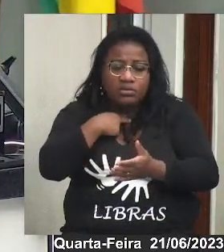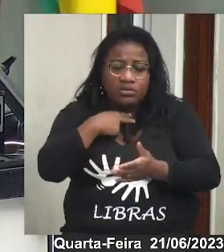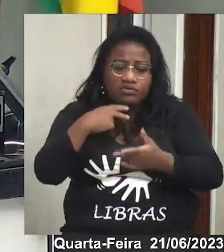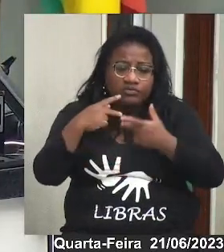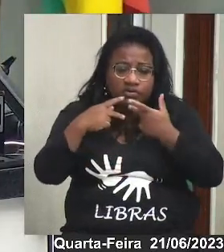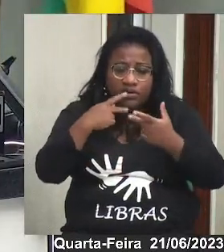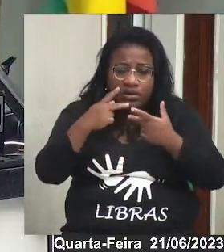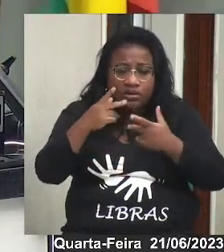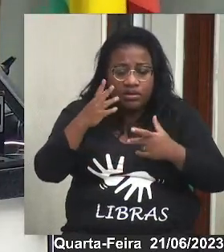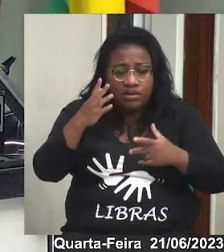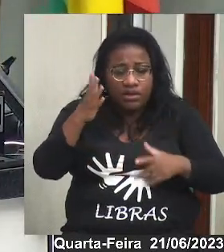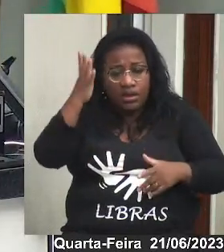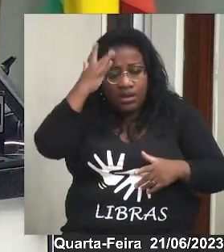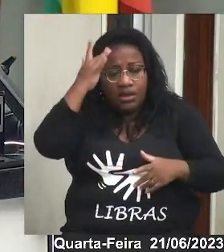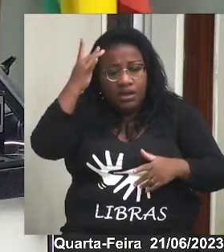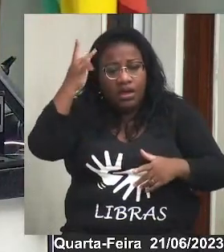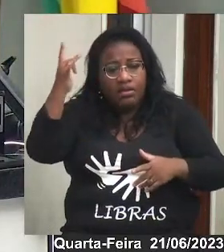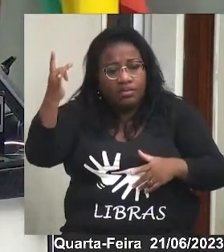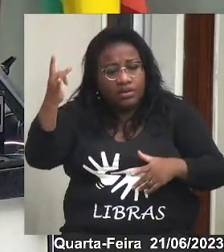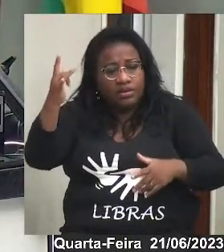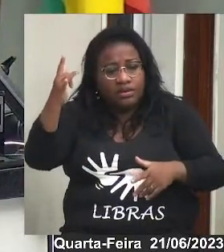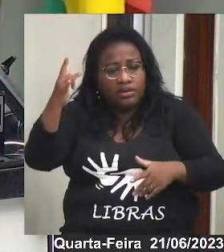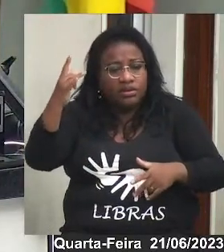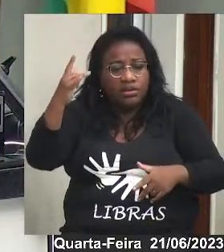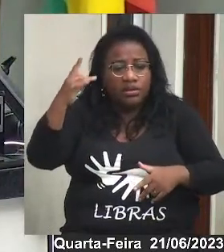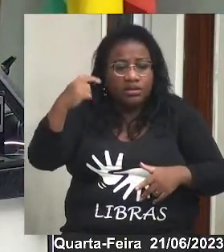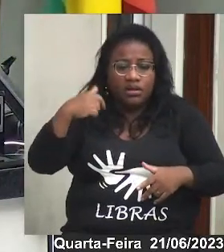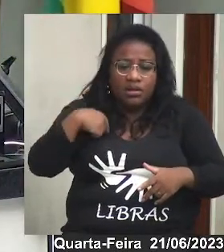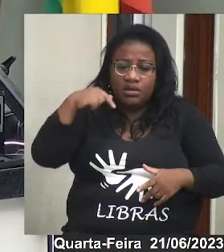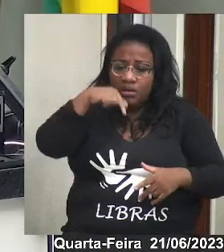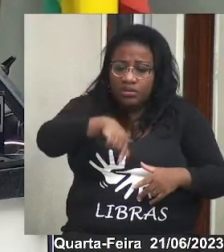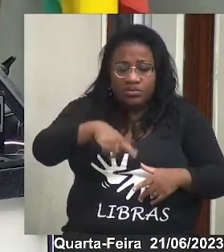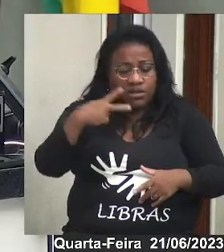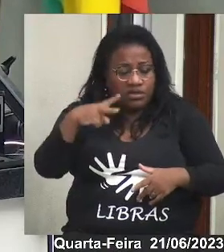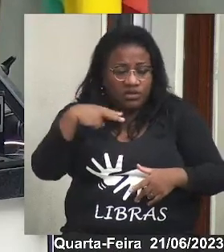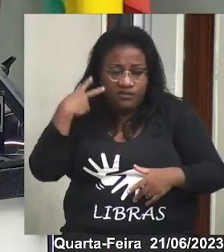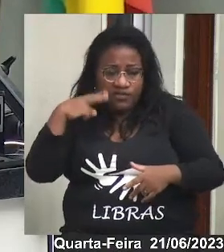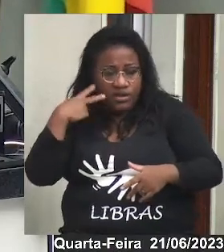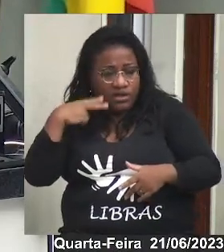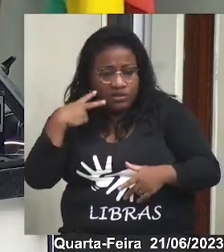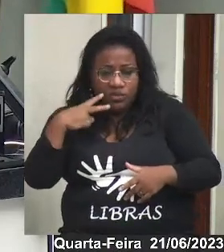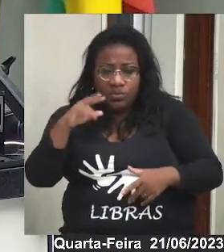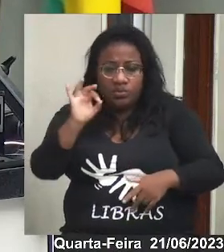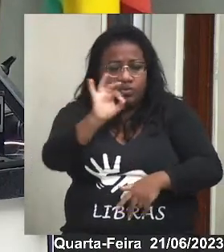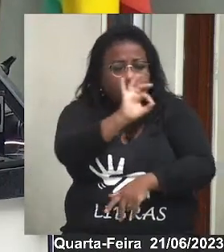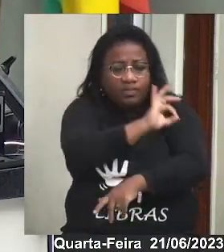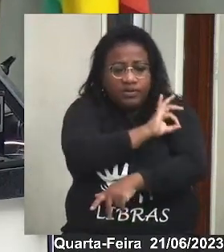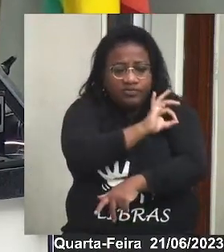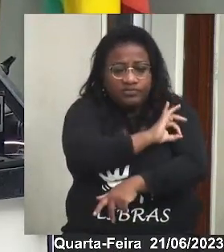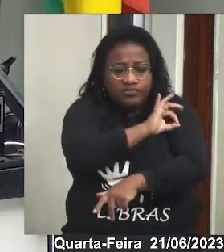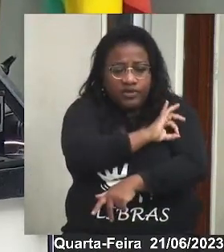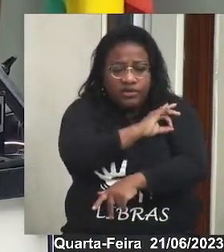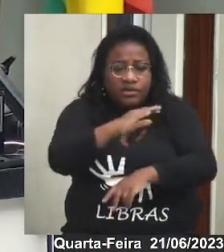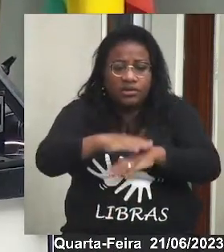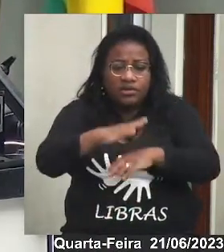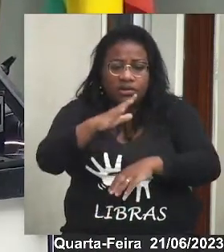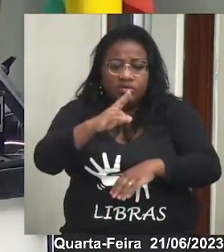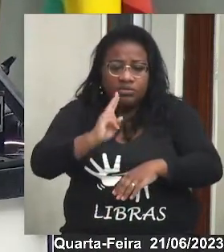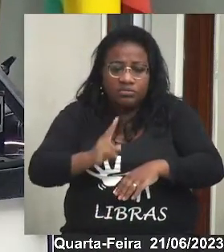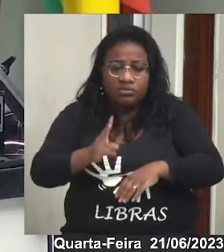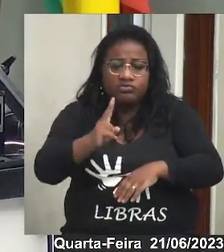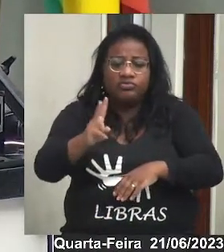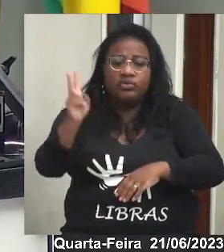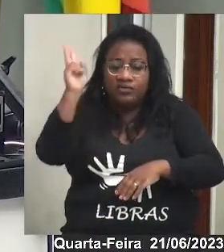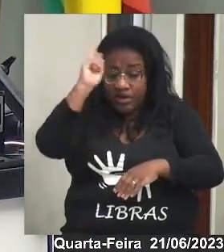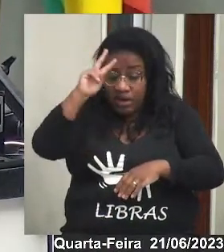dessa forma. Amanhã aqui não está vereador, aqui não tá, amanhã não está mais vice-prefeito, amanhã não está prefeito. Mas vamos continuar a